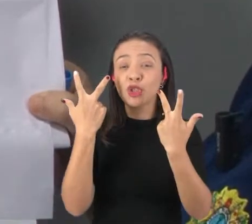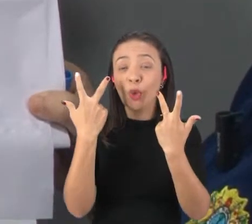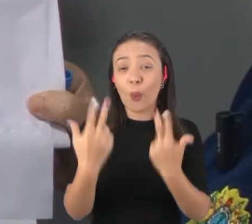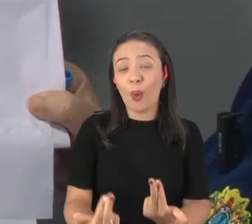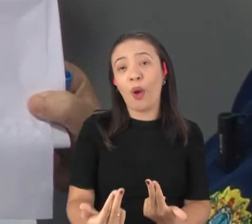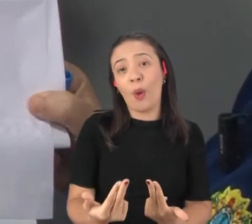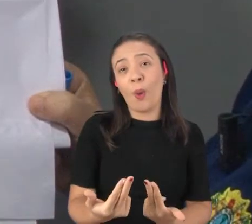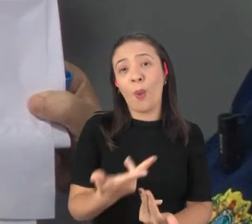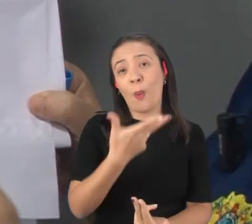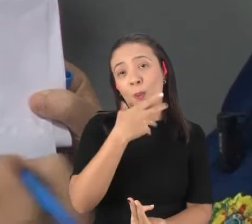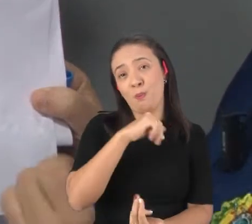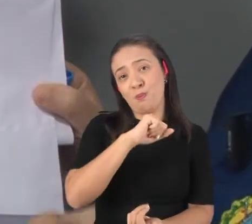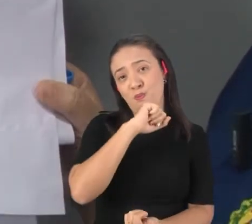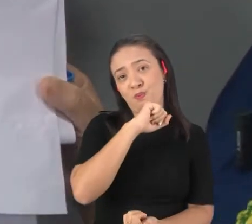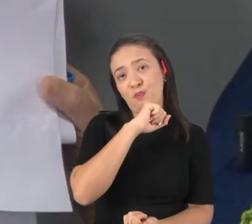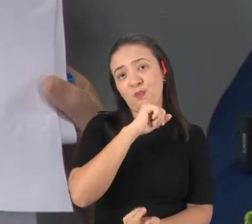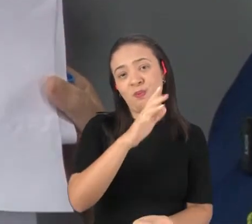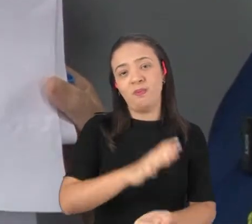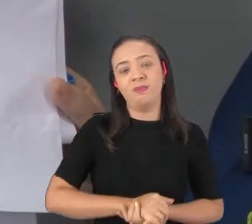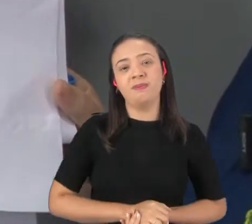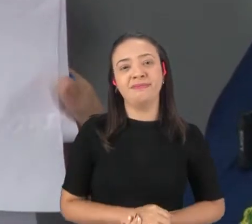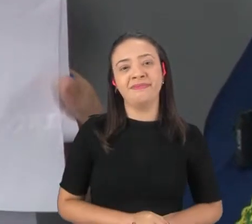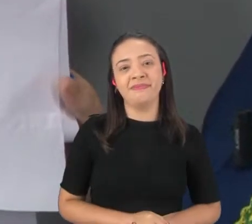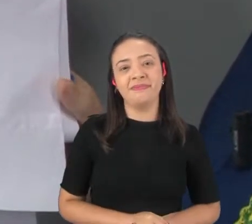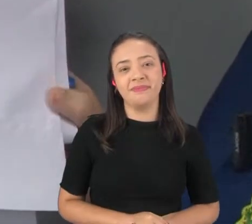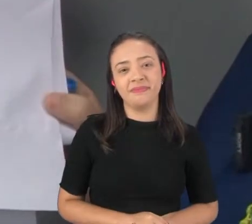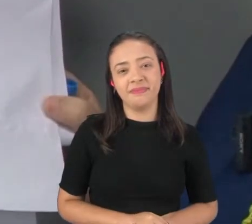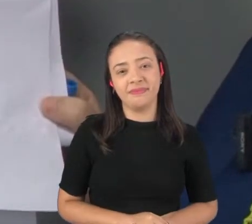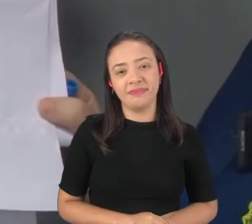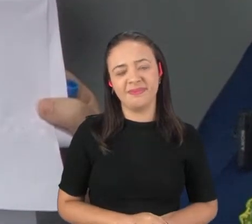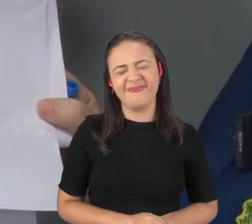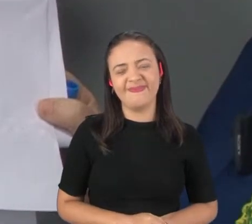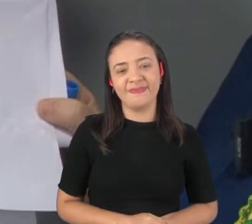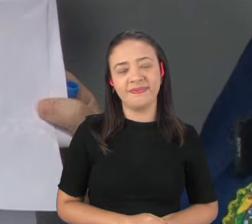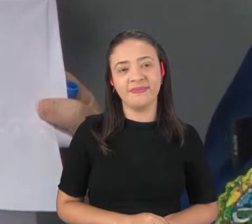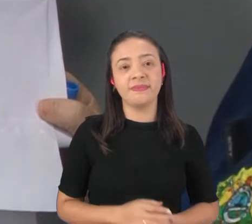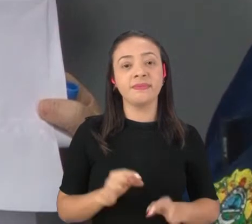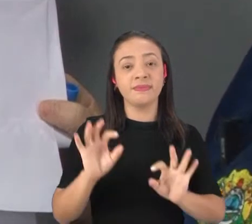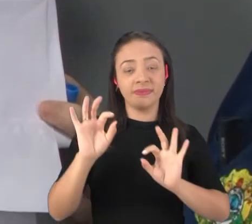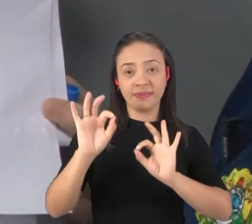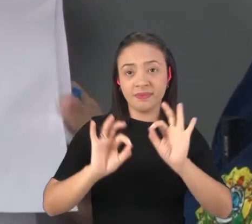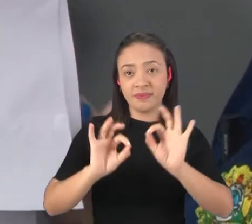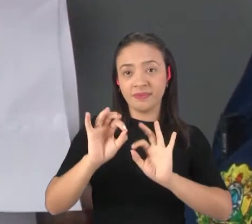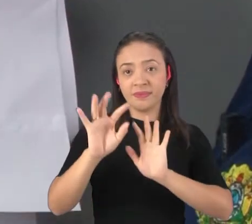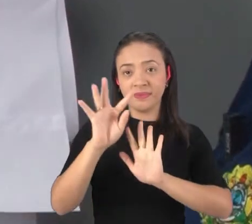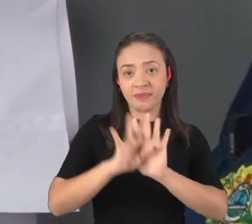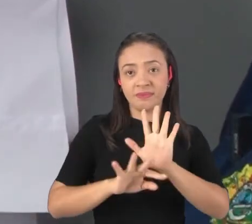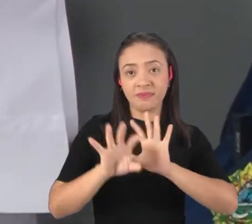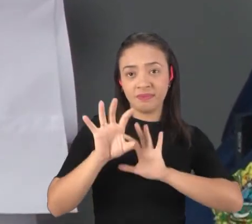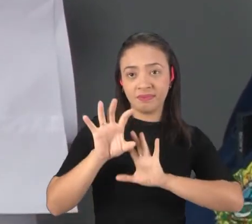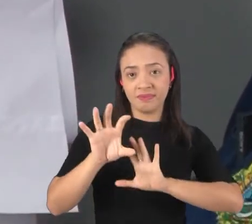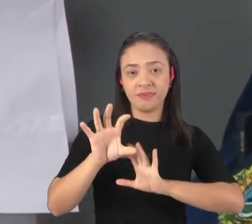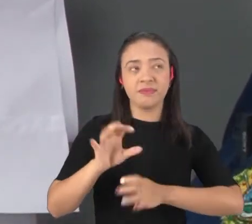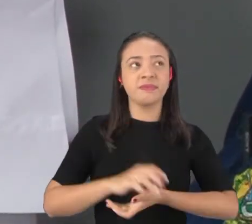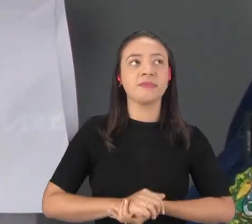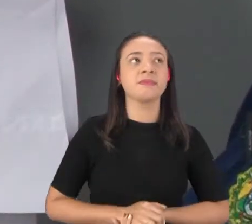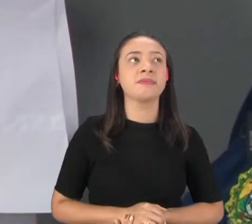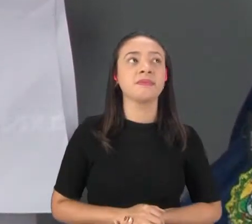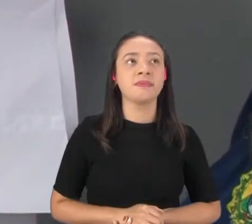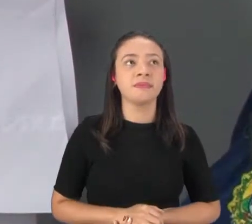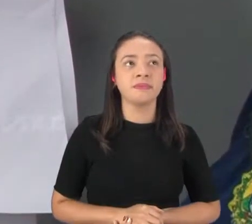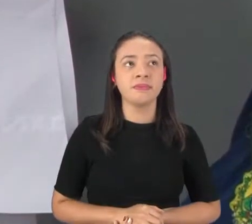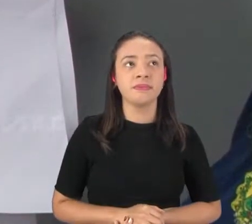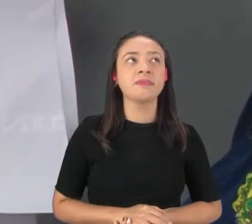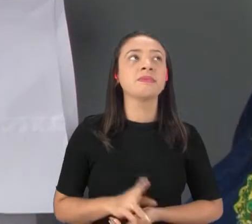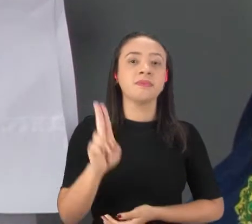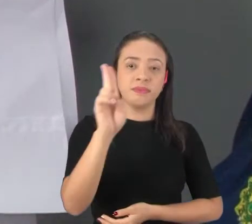Ponto final. Ok? Aí fica dessa forma o meu texto organizado aí. Ok? Com os